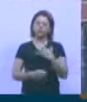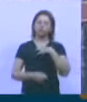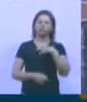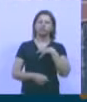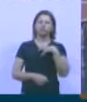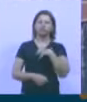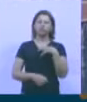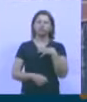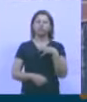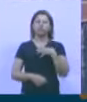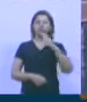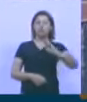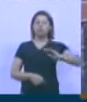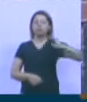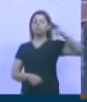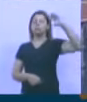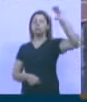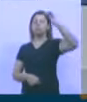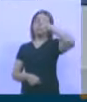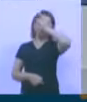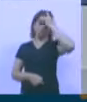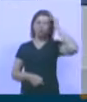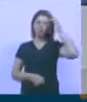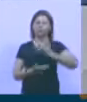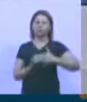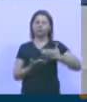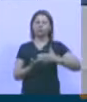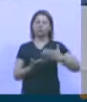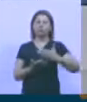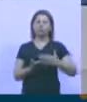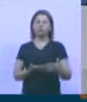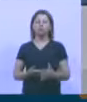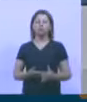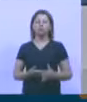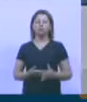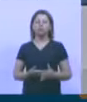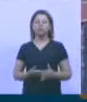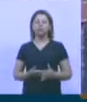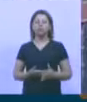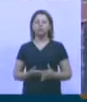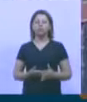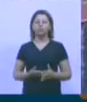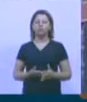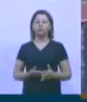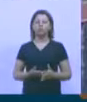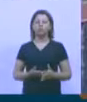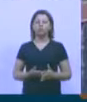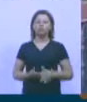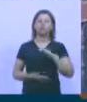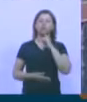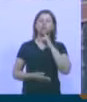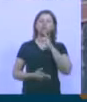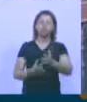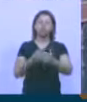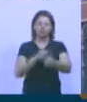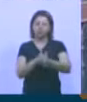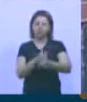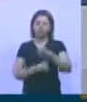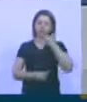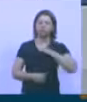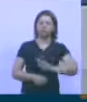sentimento de grandeza, as pessoas começam a enjoarem dessa criança. Ninguém quer ficar perto da criança que